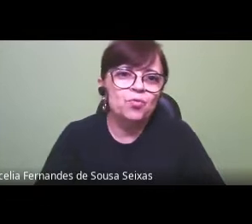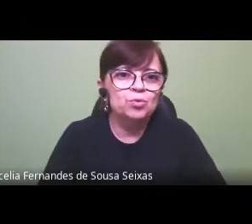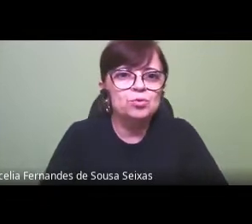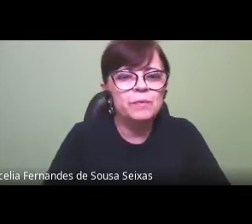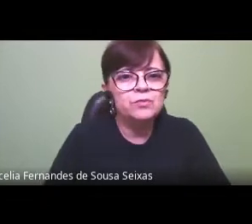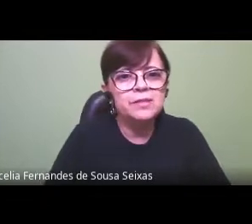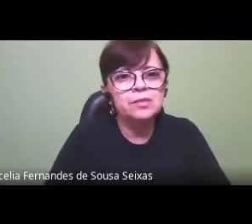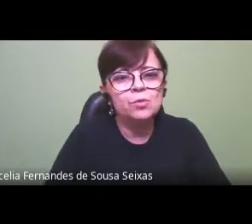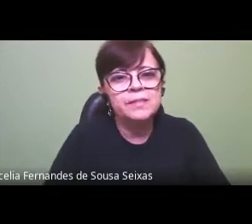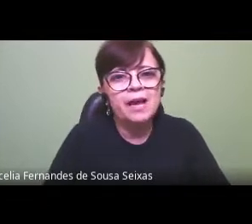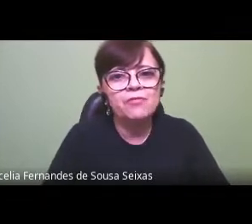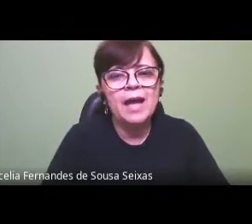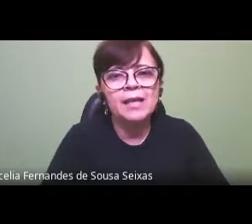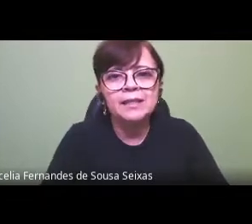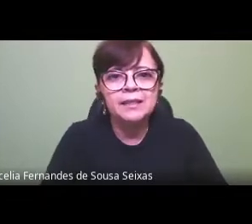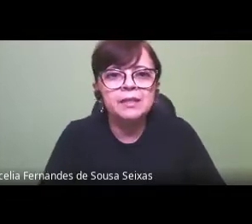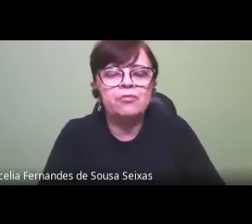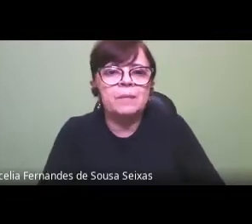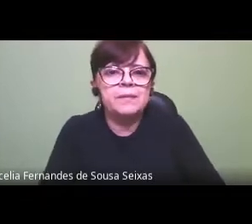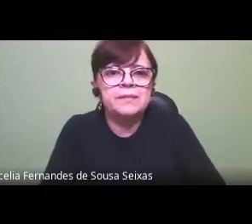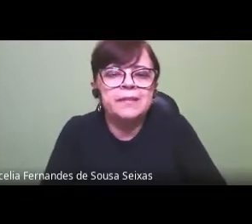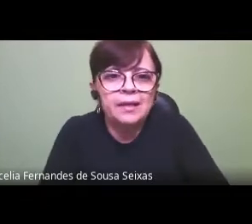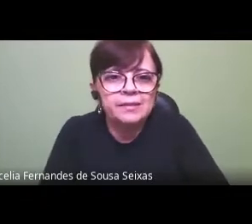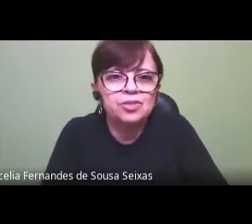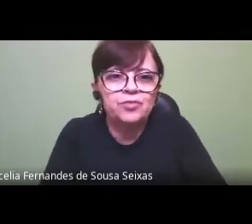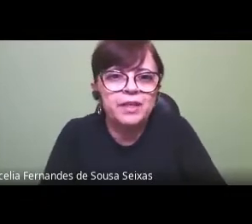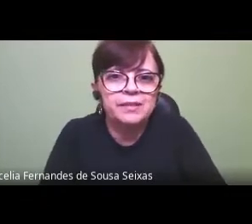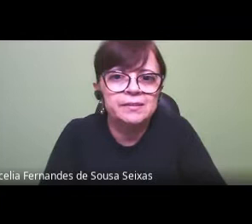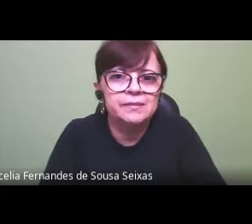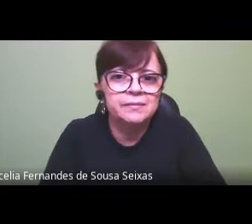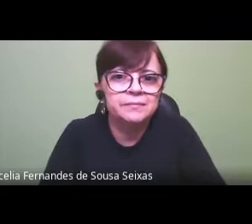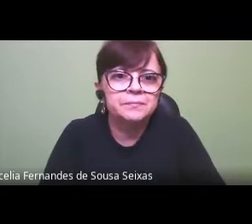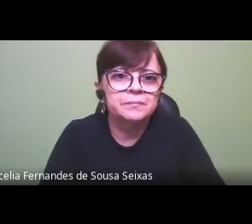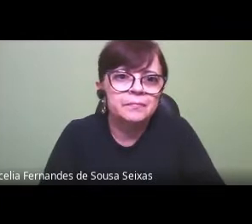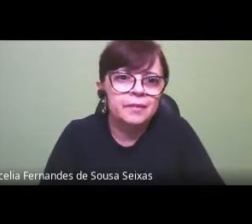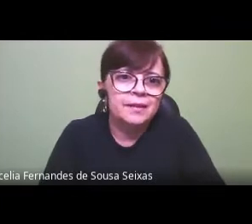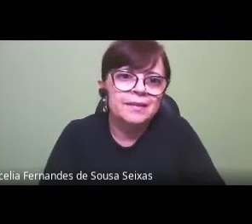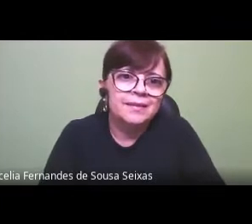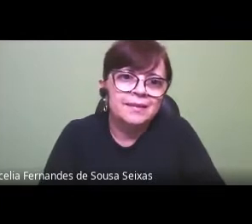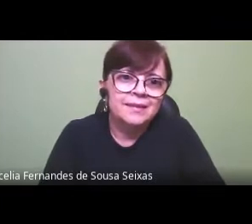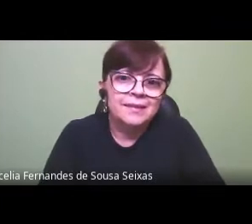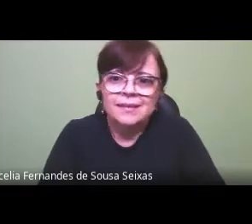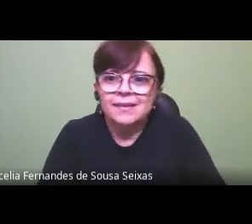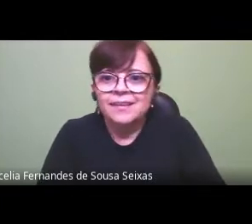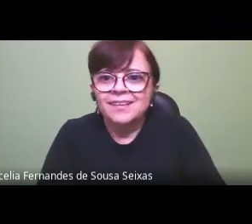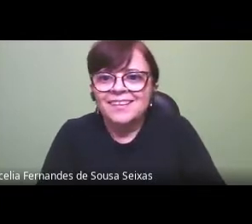parece confuso, mas vocês observem a linha que vai apresentar essa diferença.